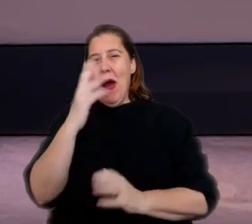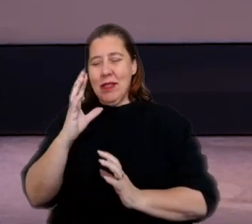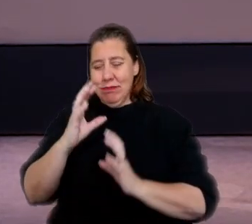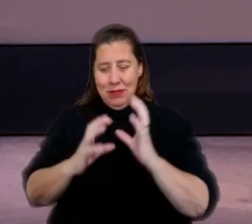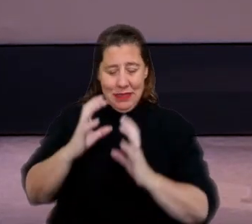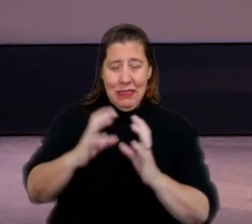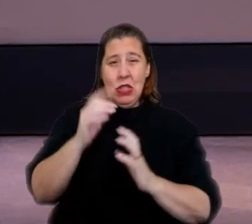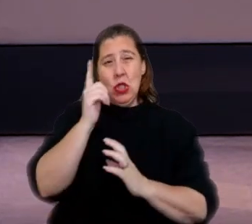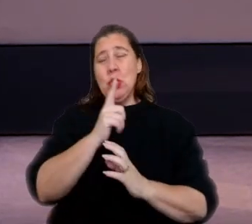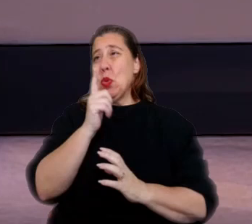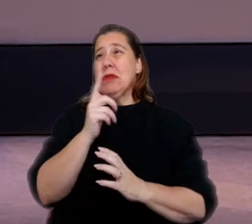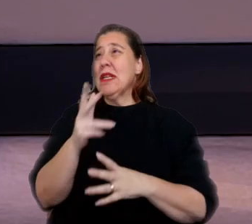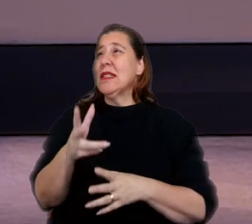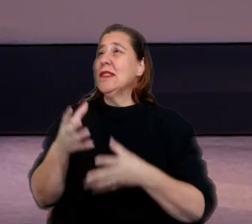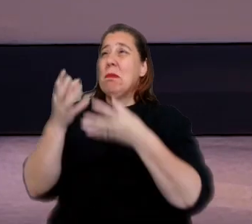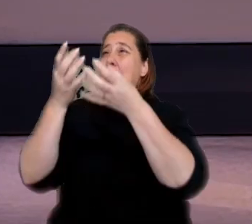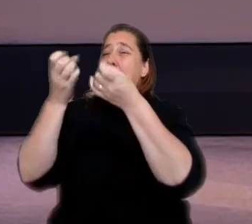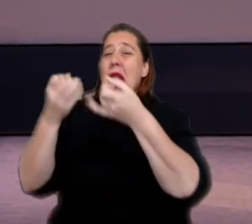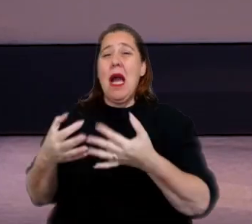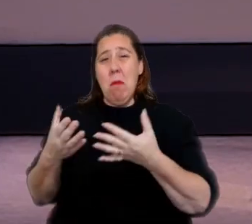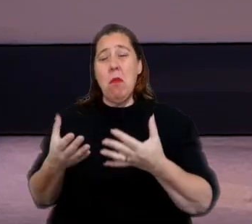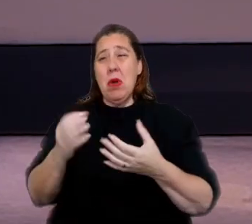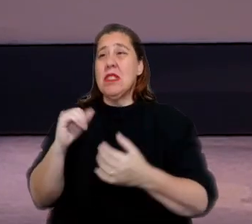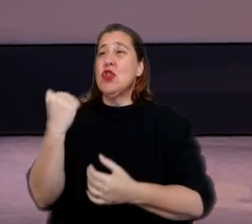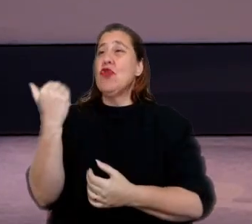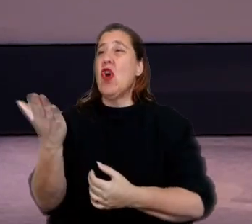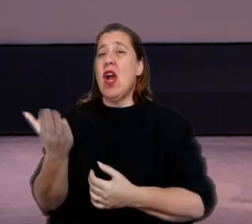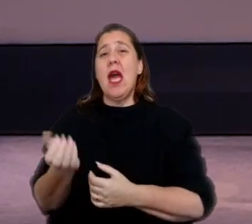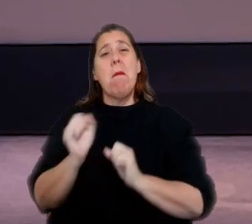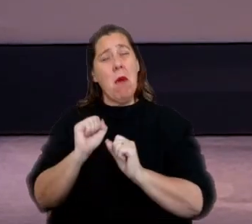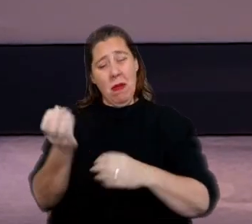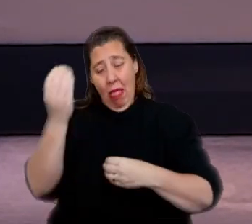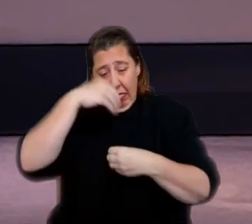um conflito, uma coisa difícil, que pode ser de fora e que pode ser de dentro.